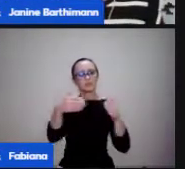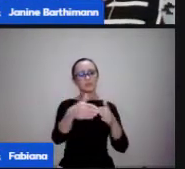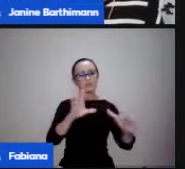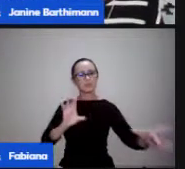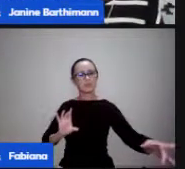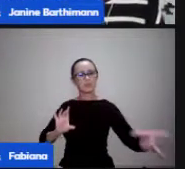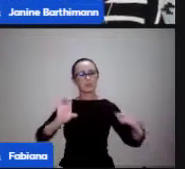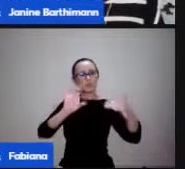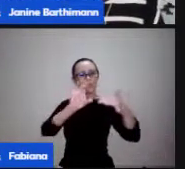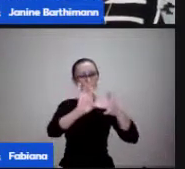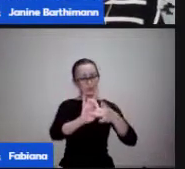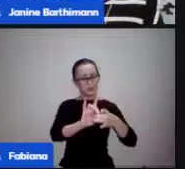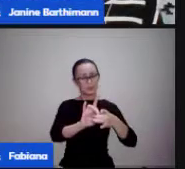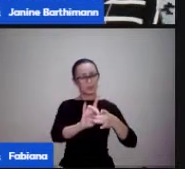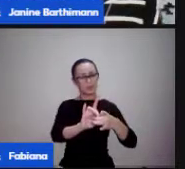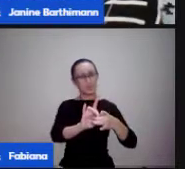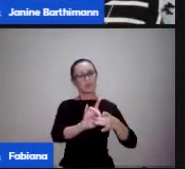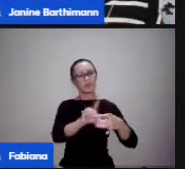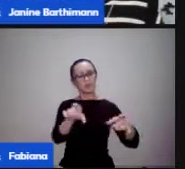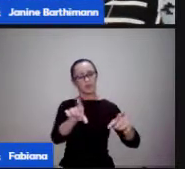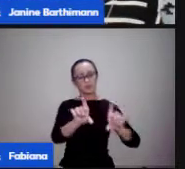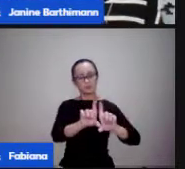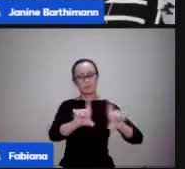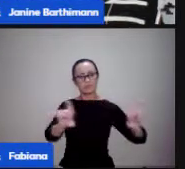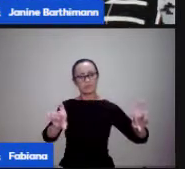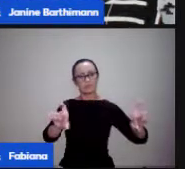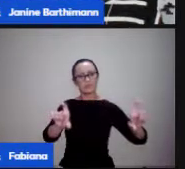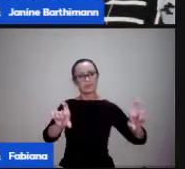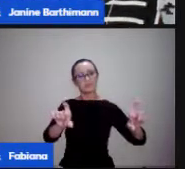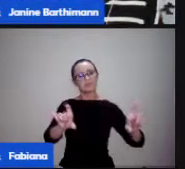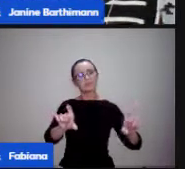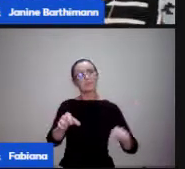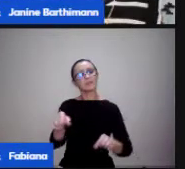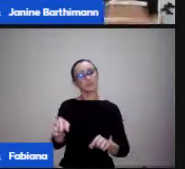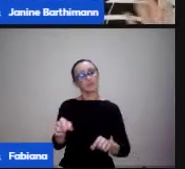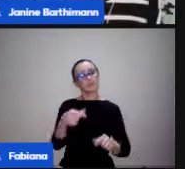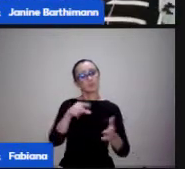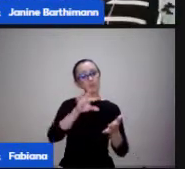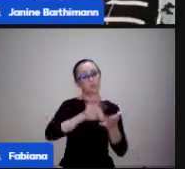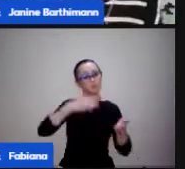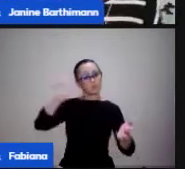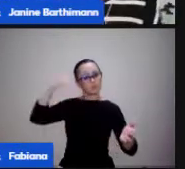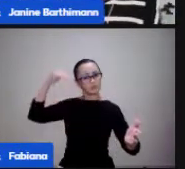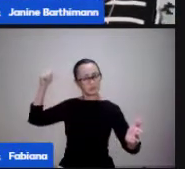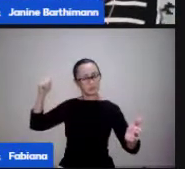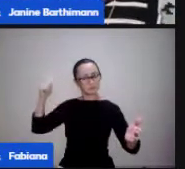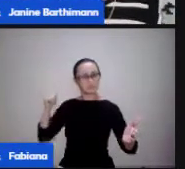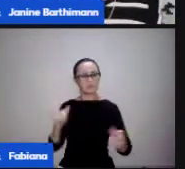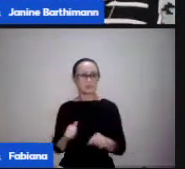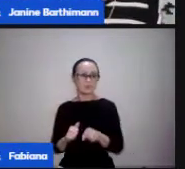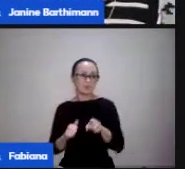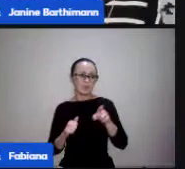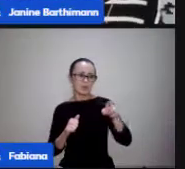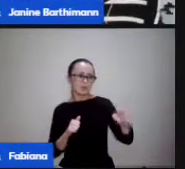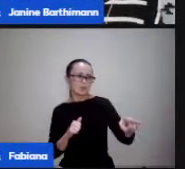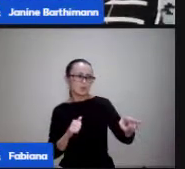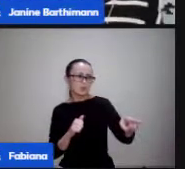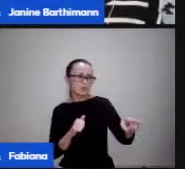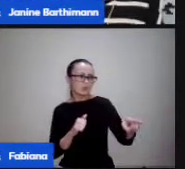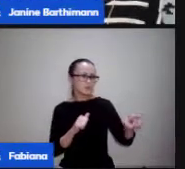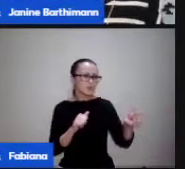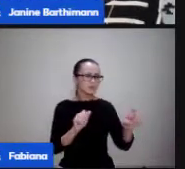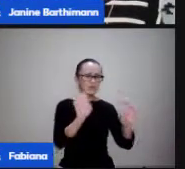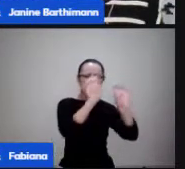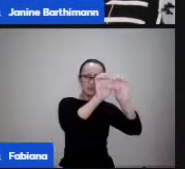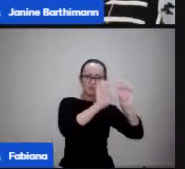de Paulo Freire, que a escola não é um ambiente onde se constrói a partir de uma estrutura por